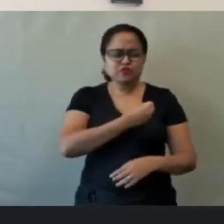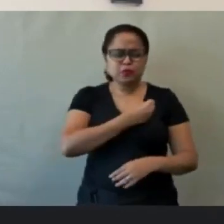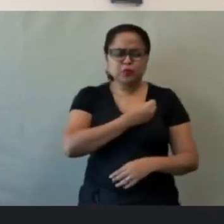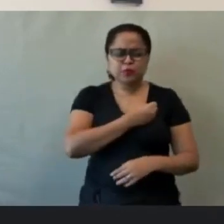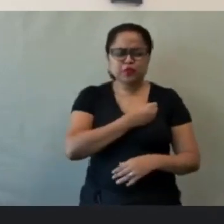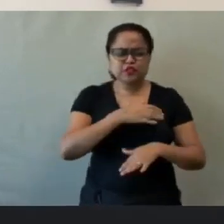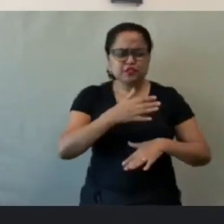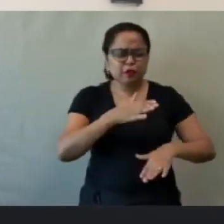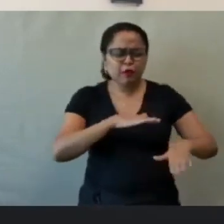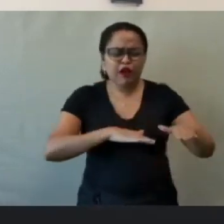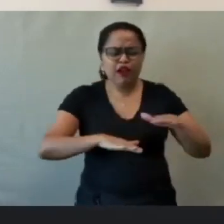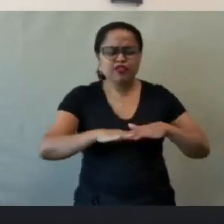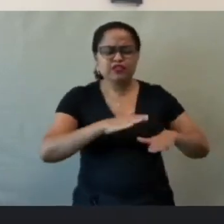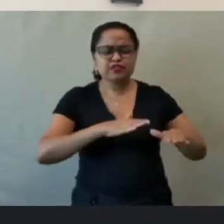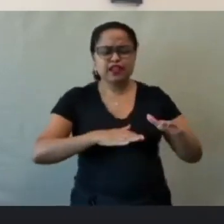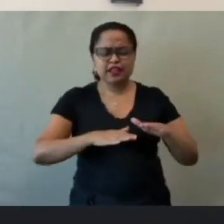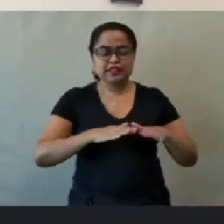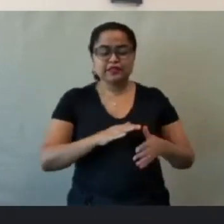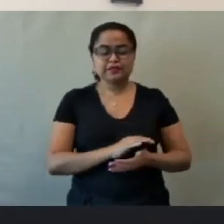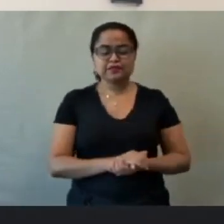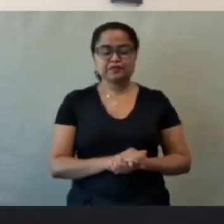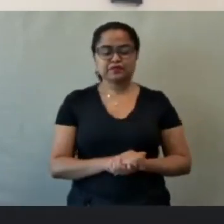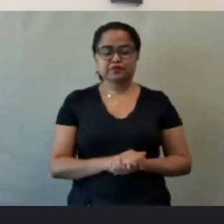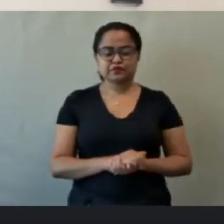articuladas. Bem,